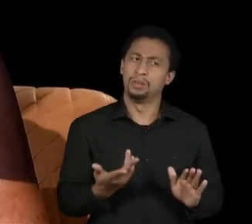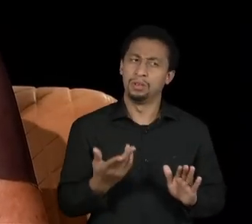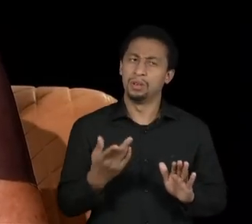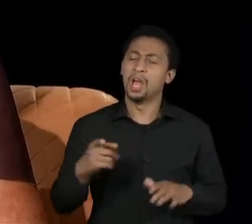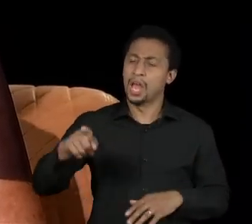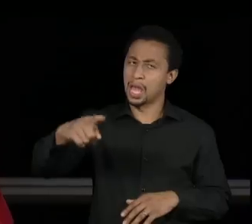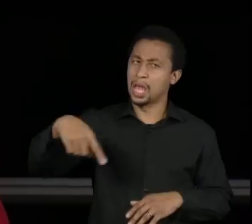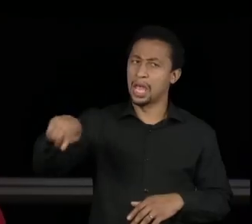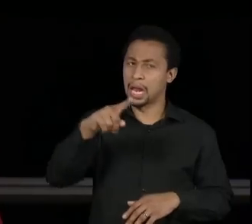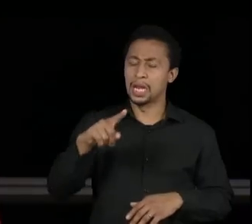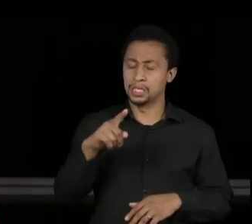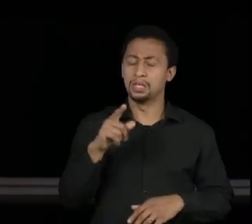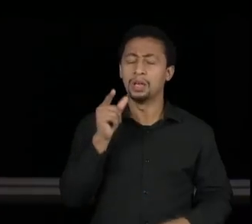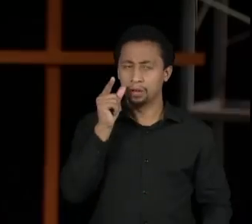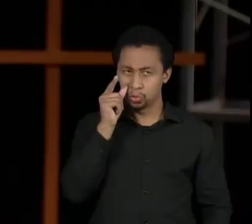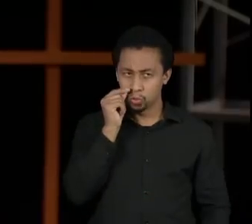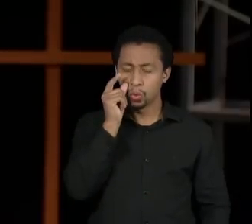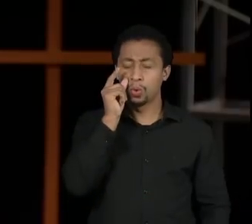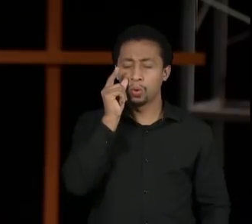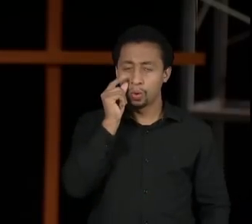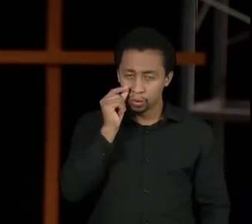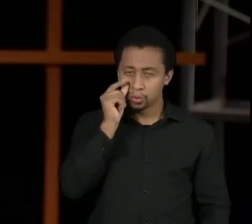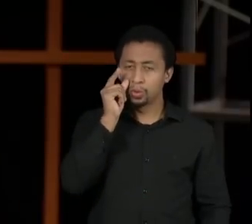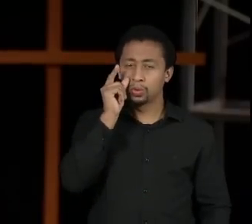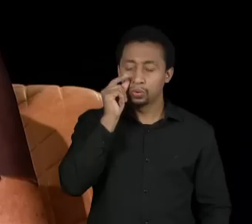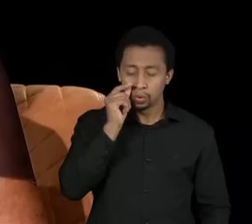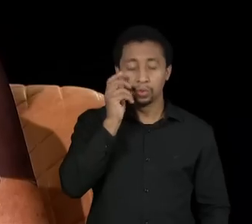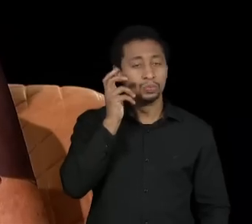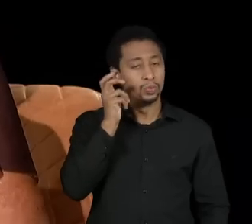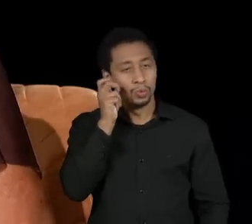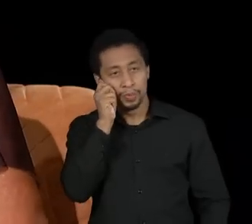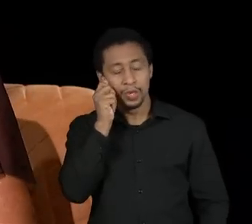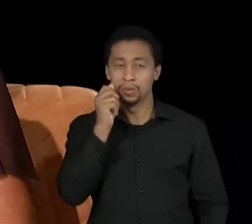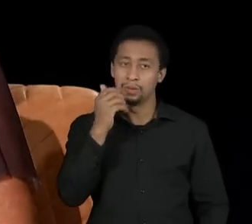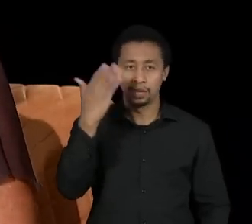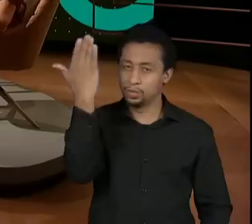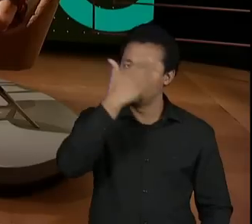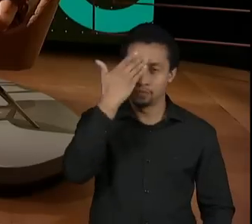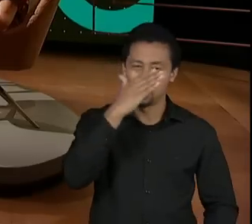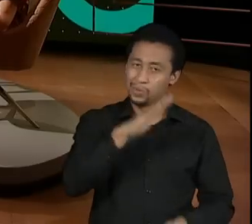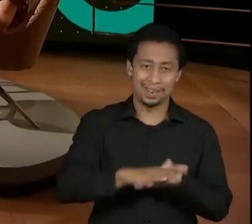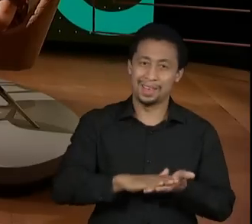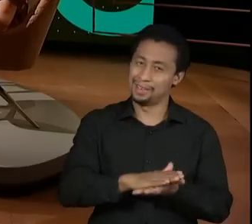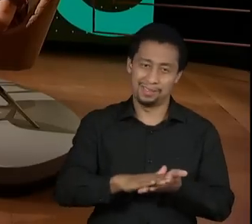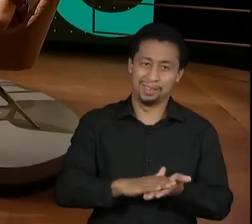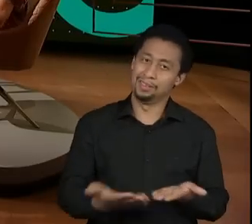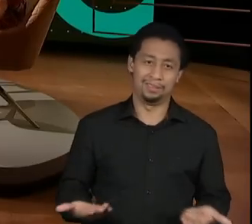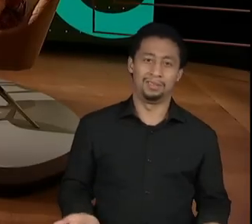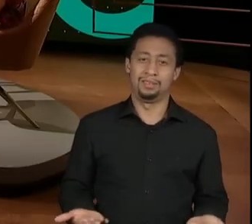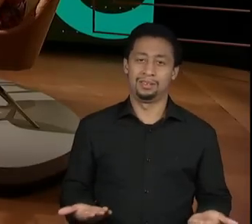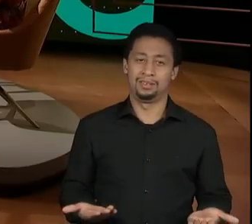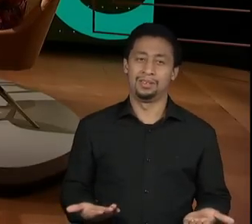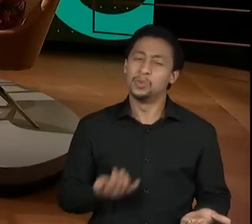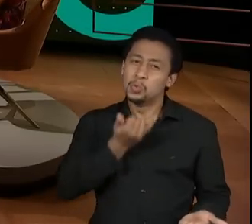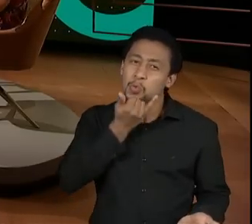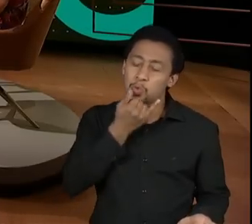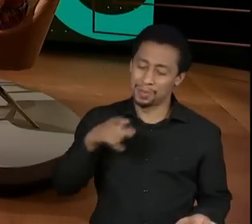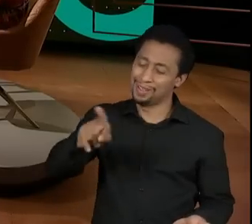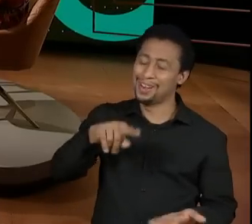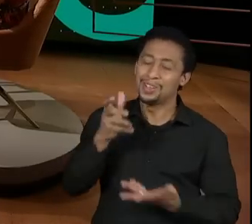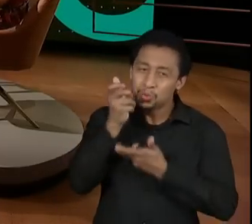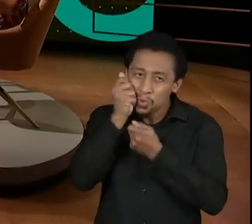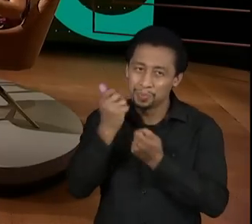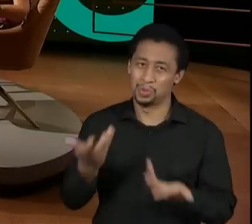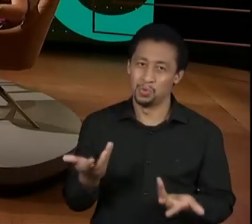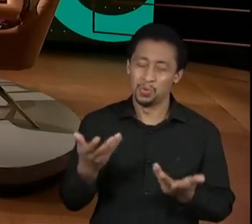peça. Eles não viram. Porque dura 6 horas, Celso. Tu acha que alguém vai assistir